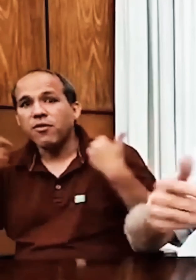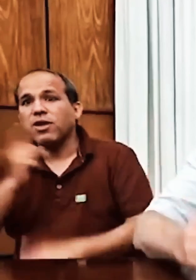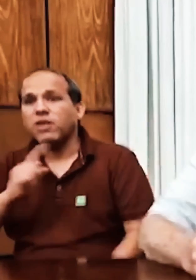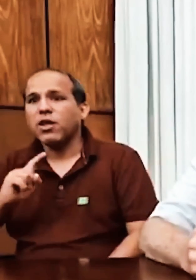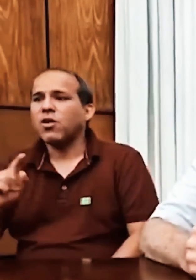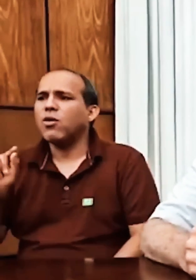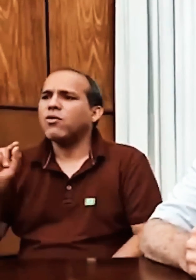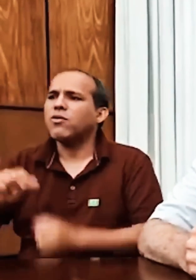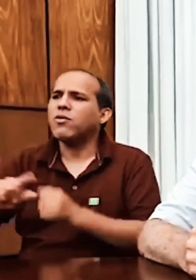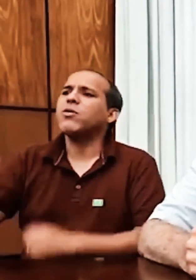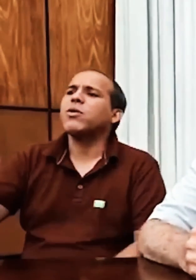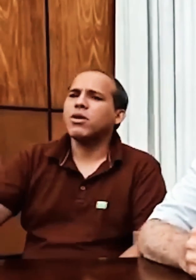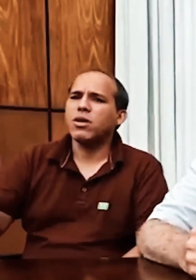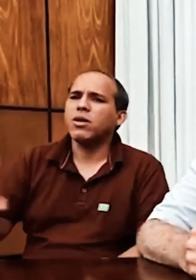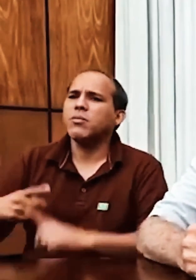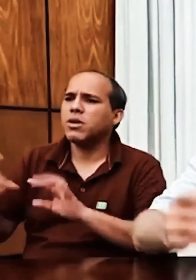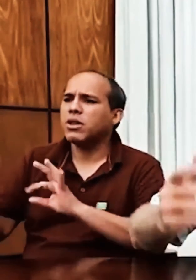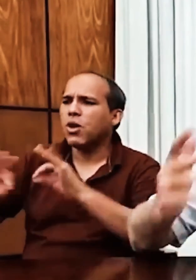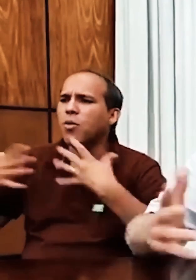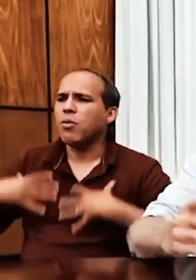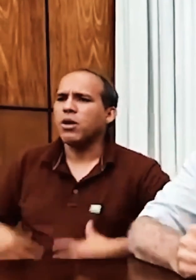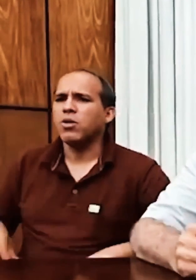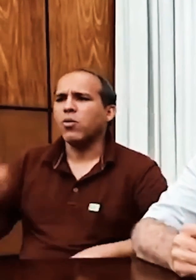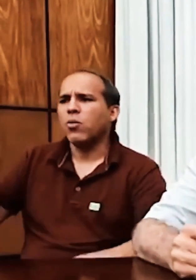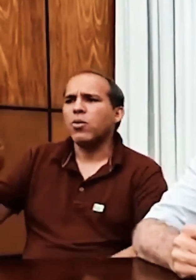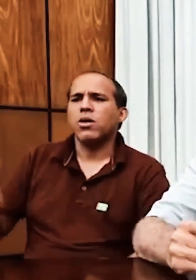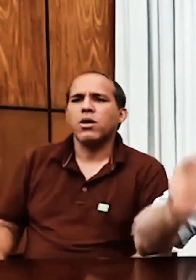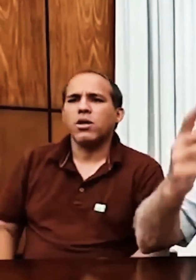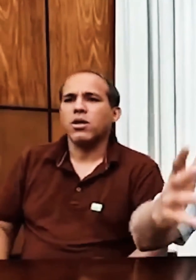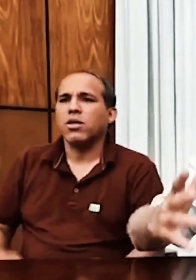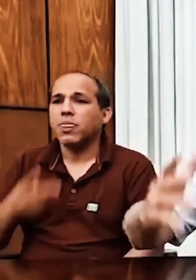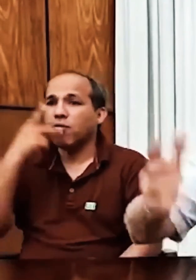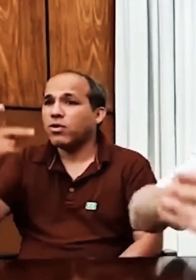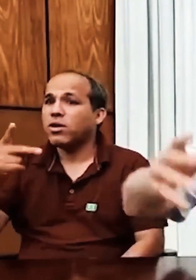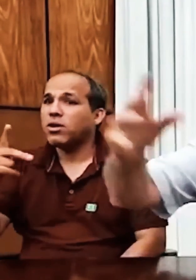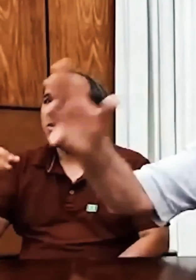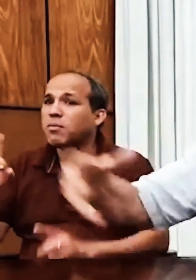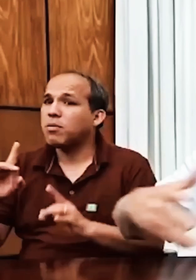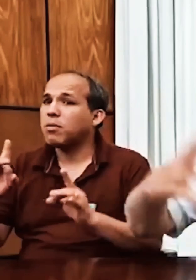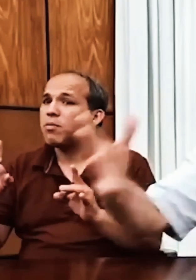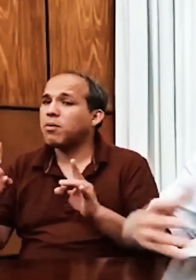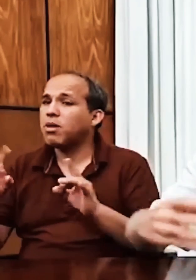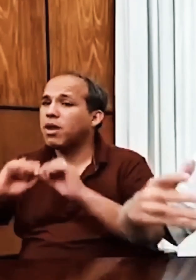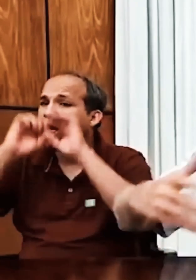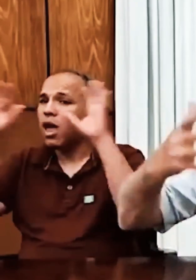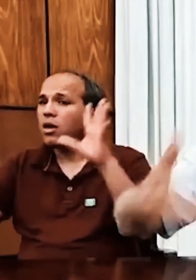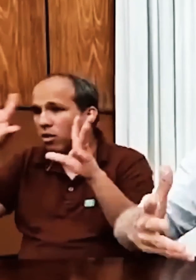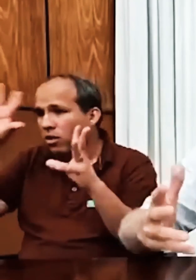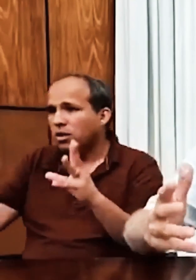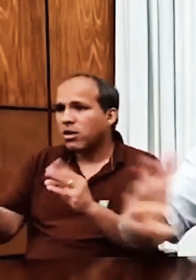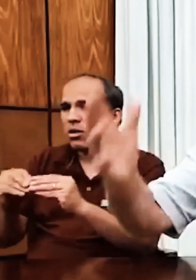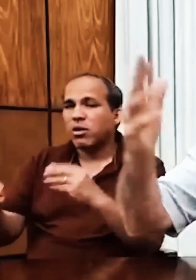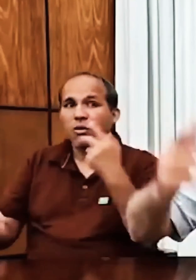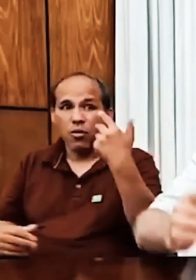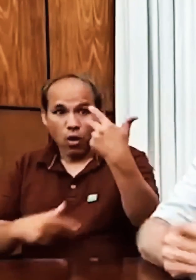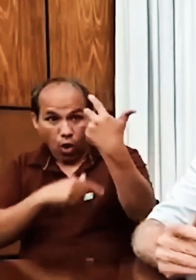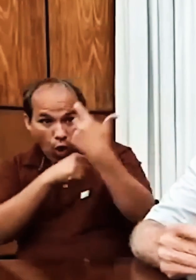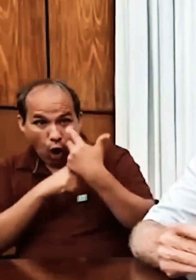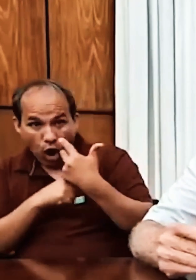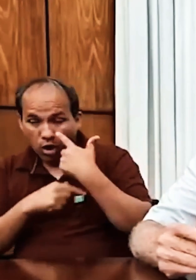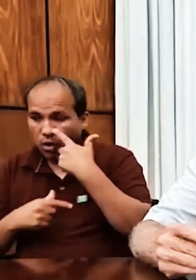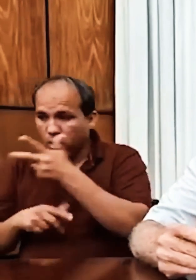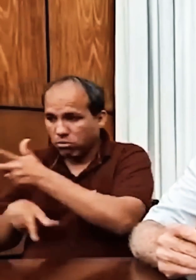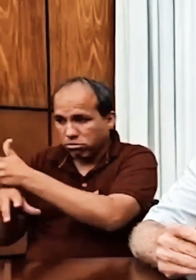para onde? Deixei claro que a conclusão cabia a cada um que estivesse me vendo naquela live.